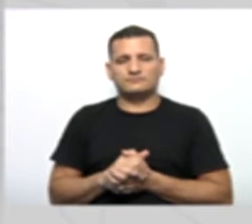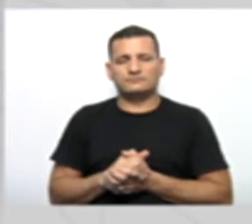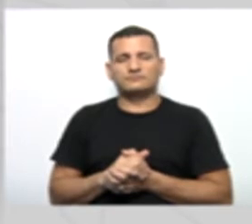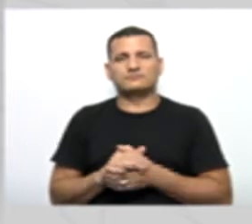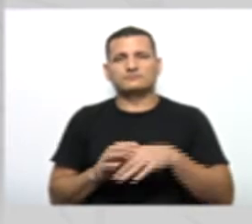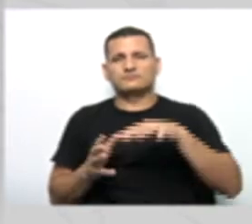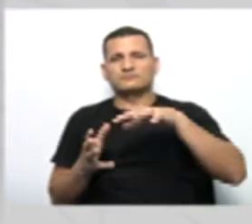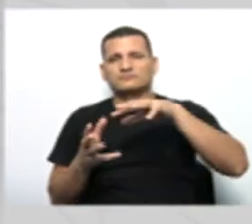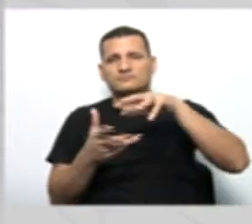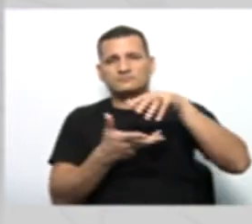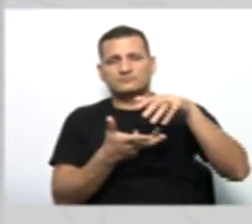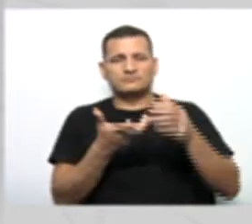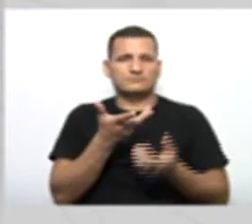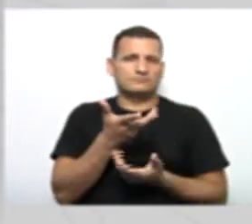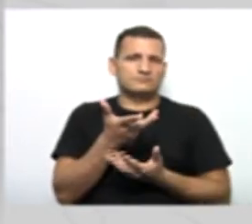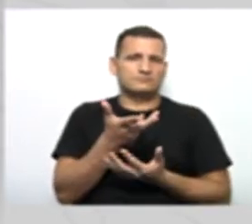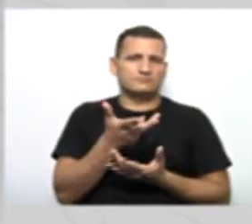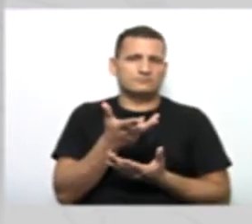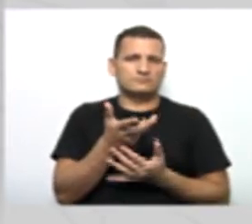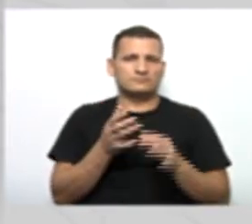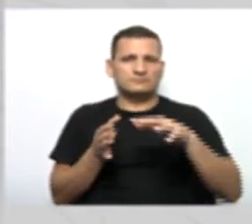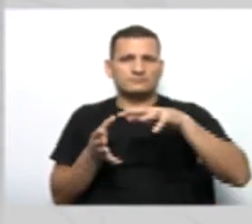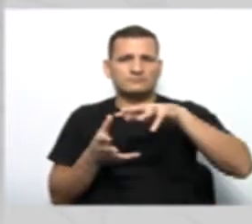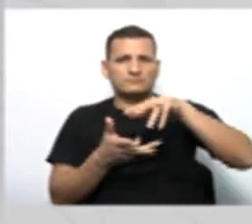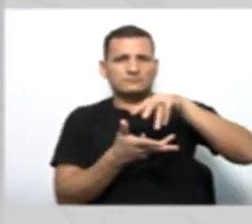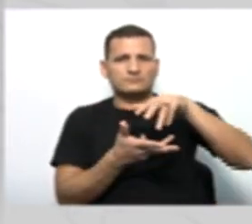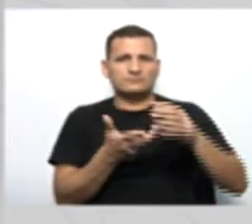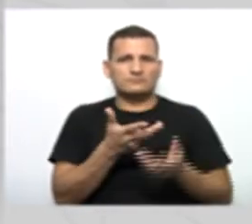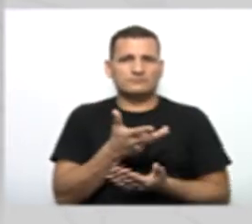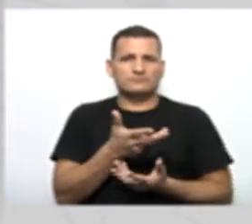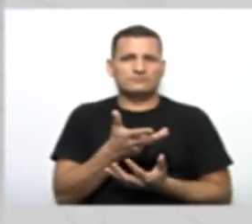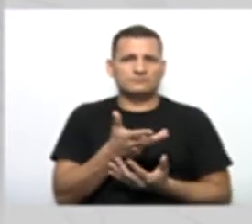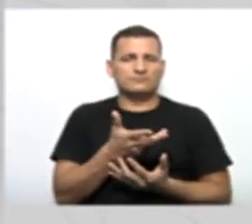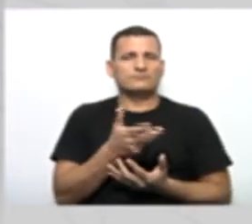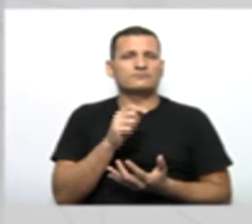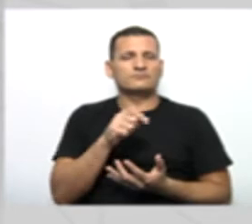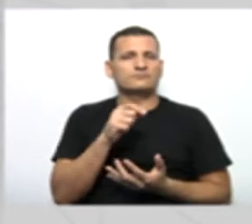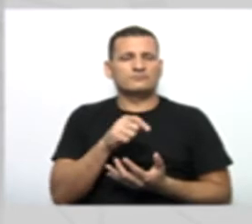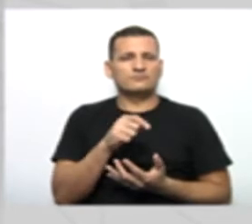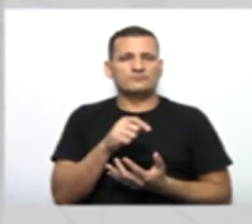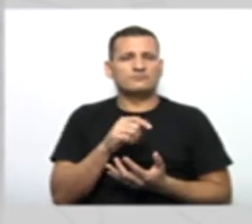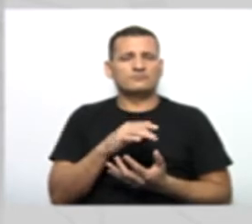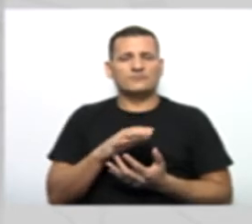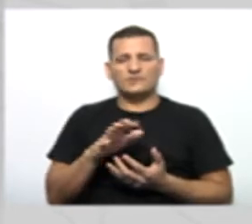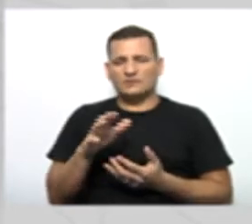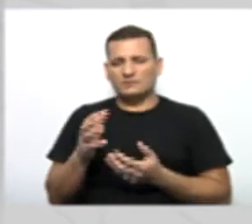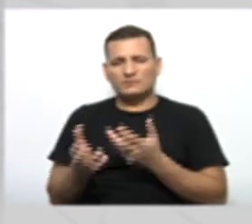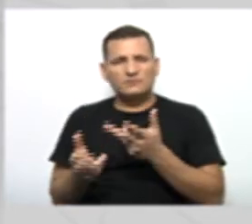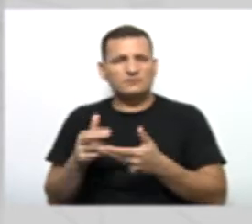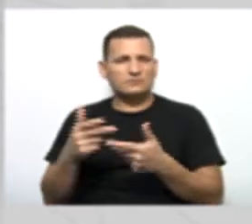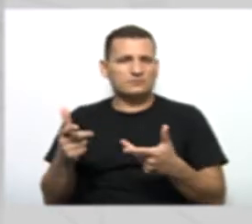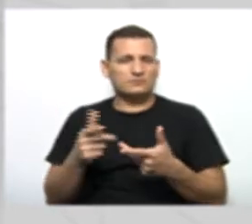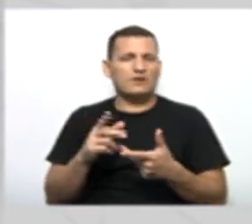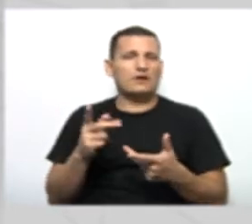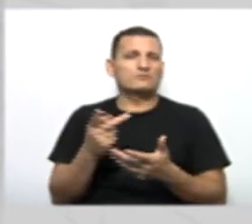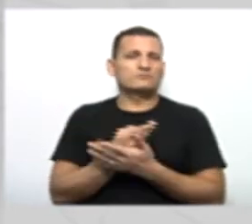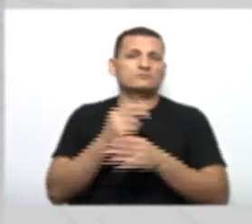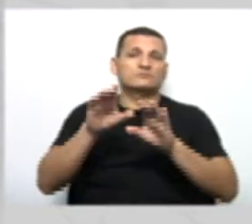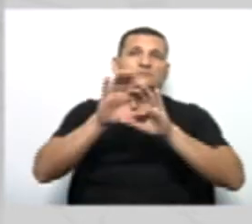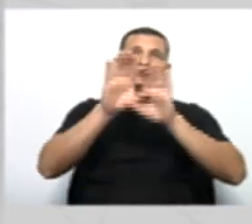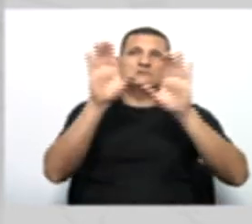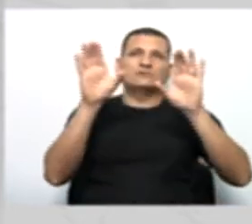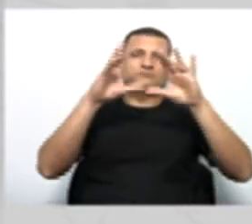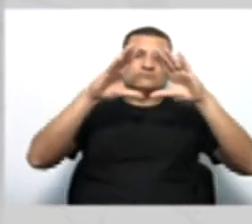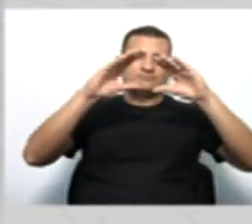aquecimento global, que é a poluição, toda essa queima de resíduo provoca um aumento de gás carbônico na atmosfera, o